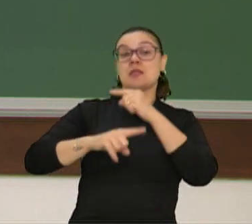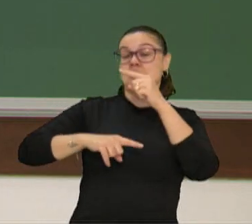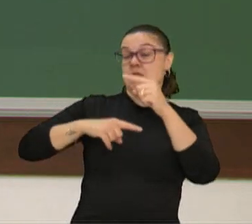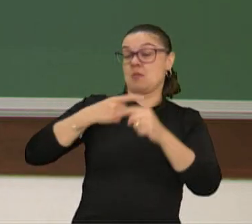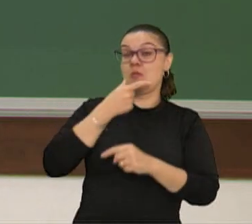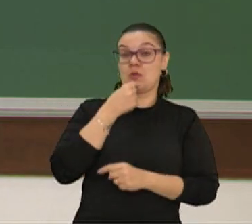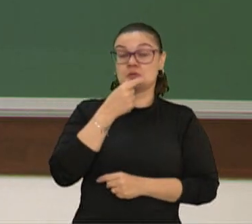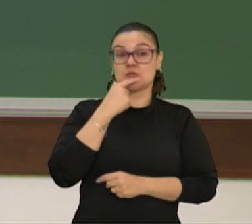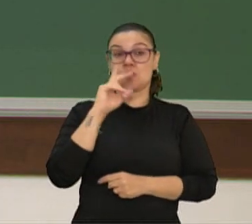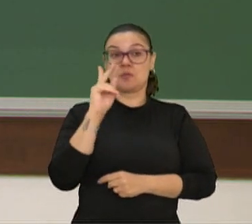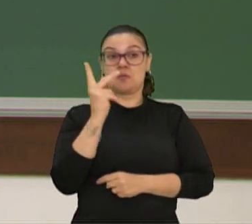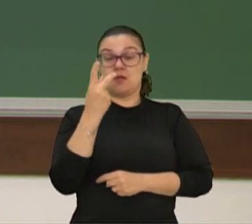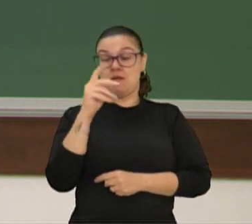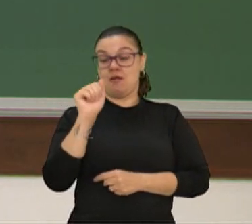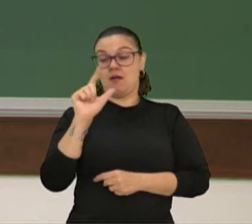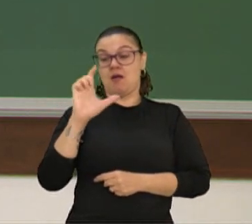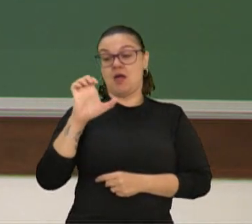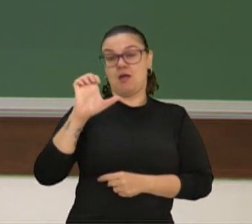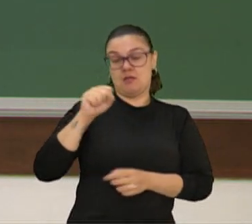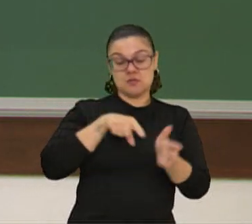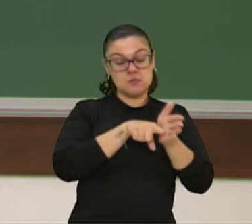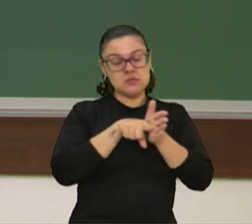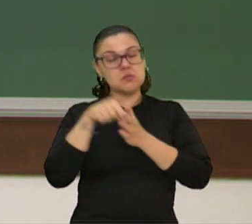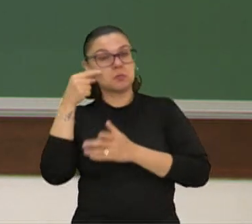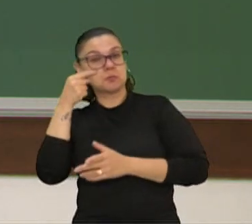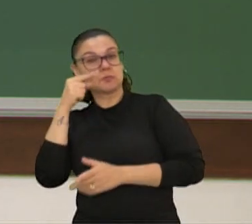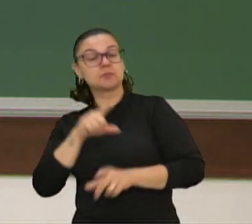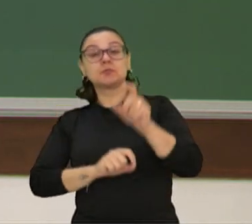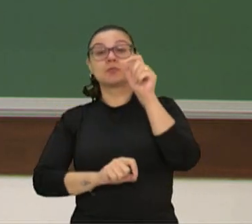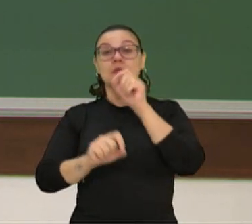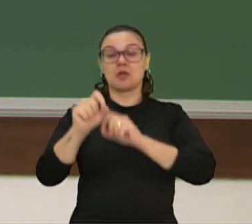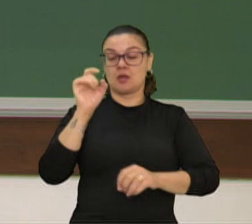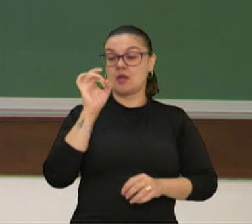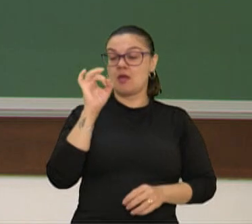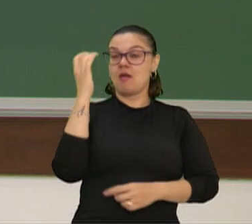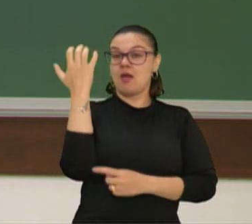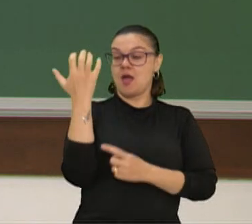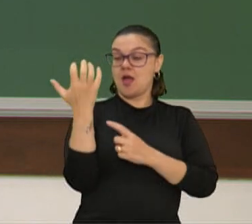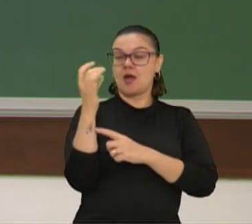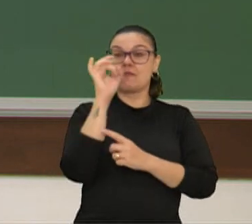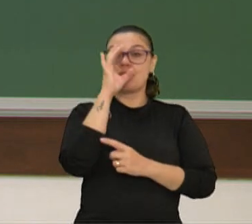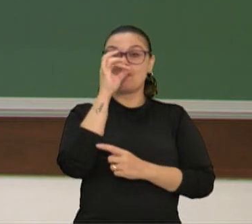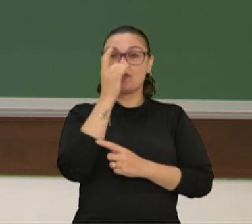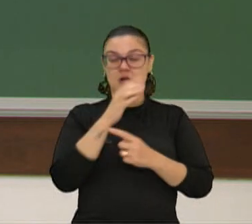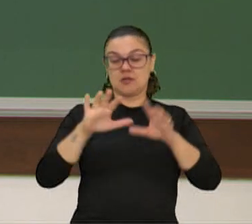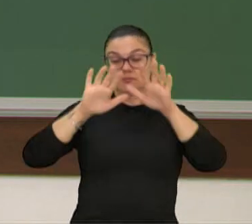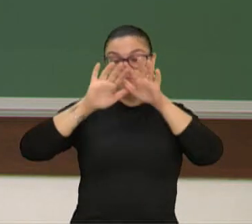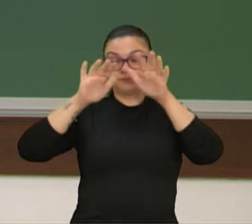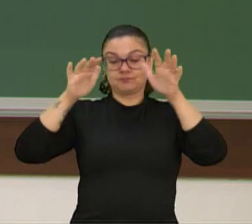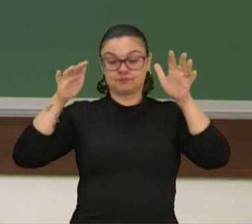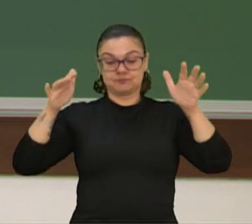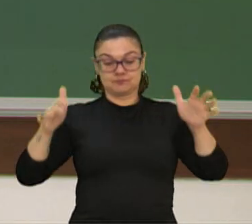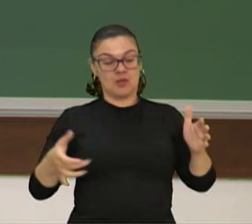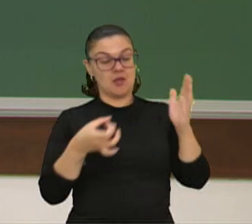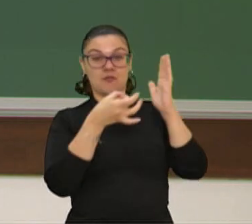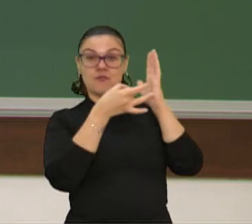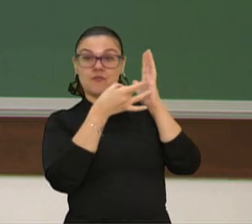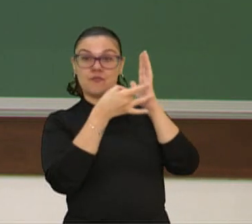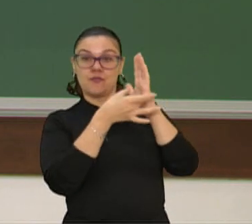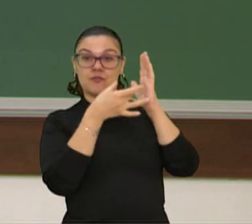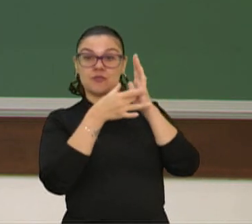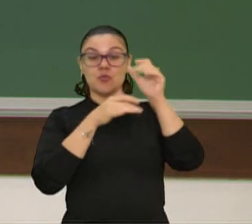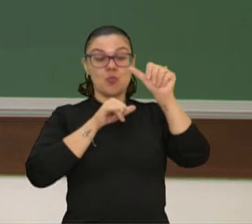Hales, ele percebeu o seguinte, que plantas quando eram colocadas dentro de recipientes fechados,